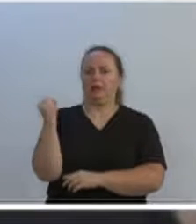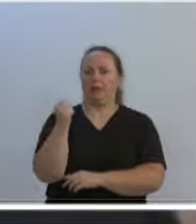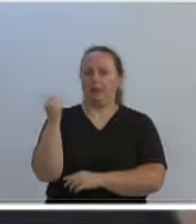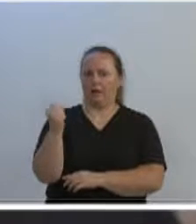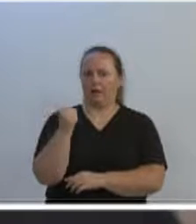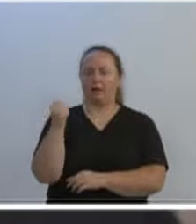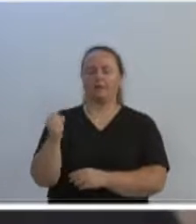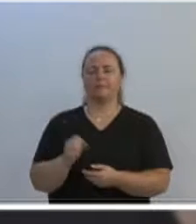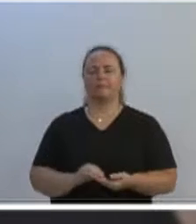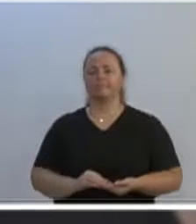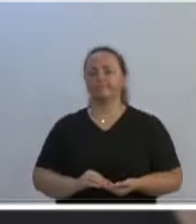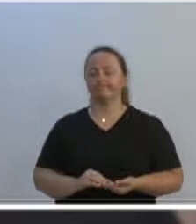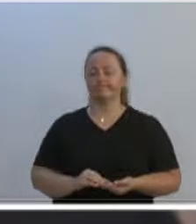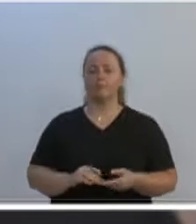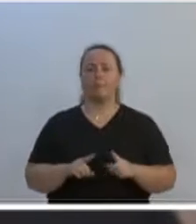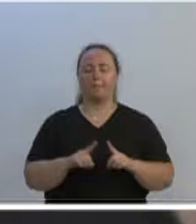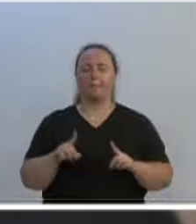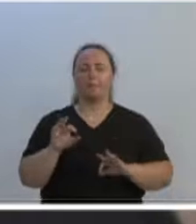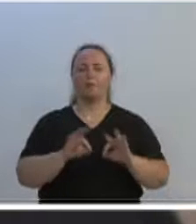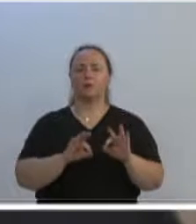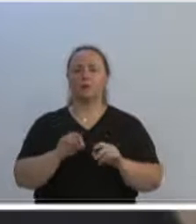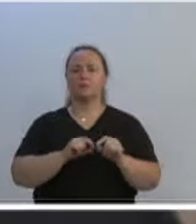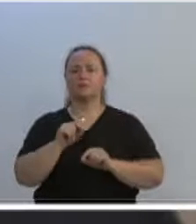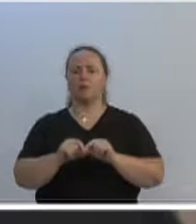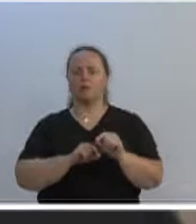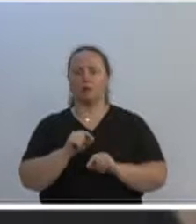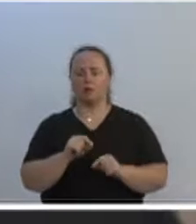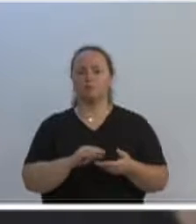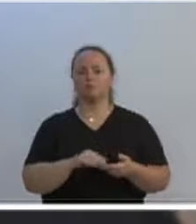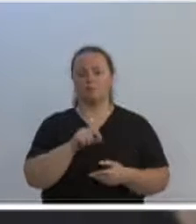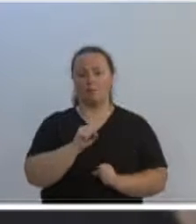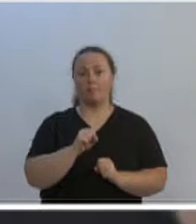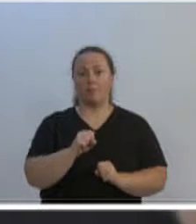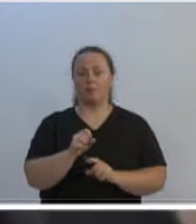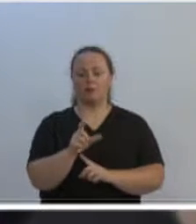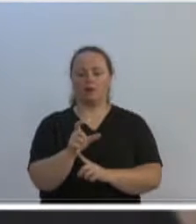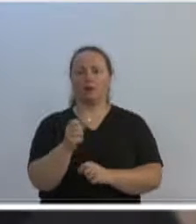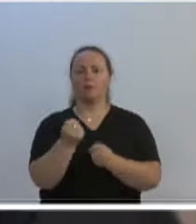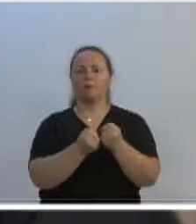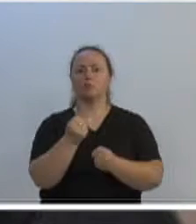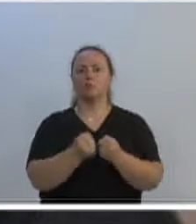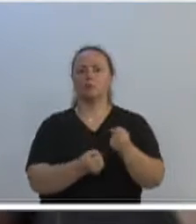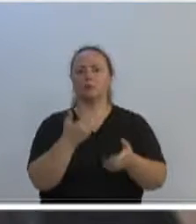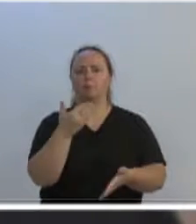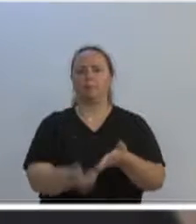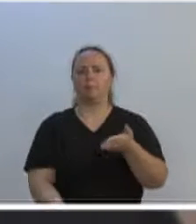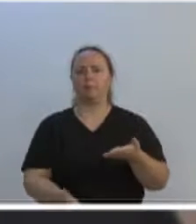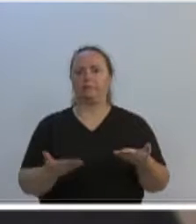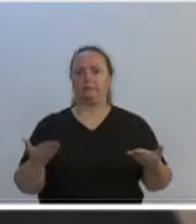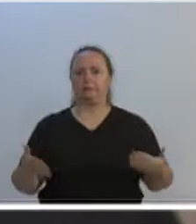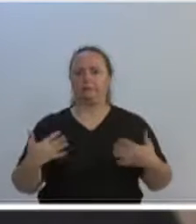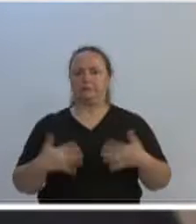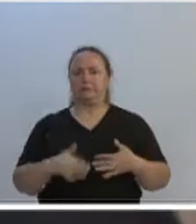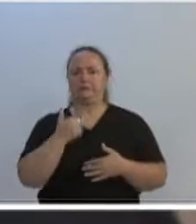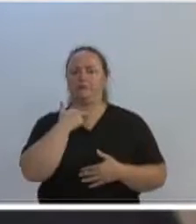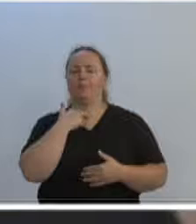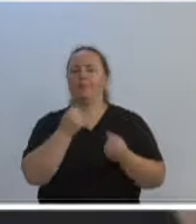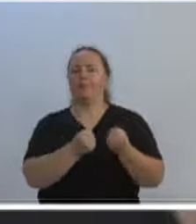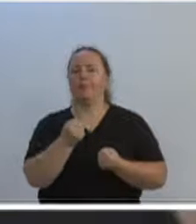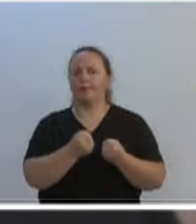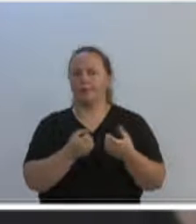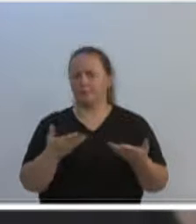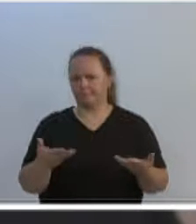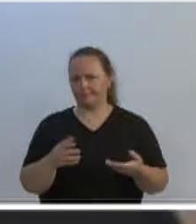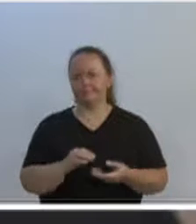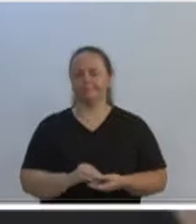agora ela é grave, e fazer com que ele até, inclusive, possa vir a perder a carteira de motorista. Como bem disse também o vereador Almir Vieira, né, que